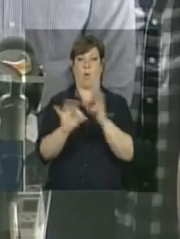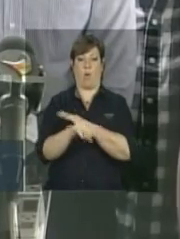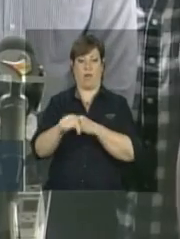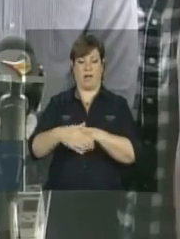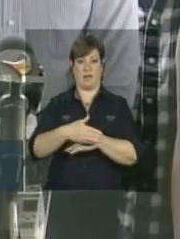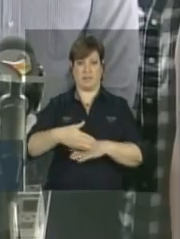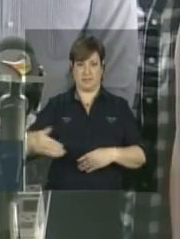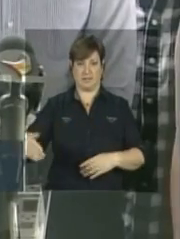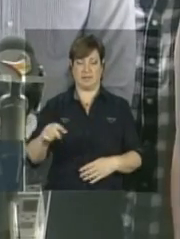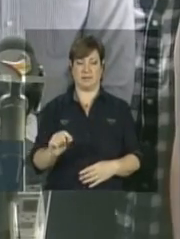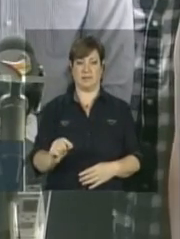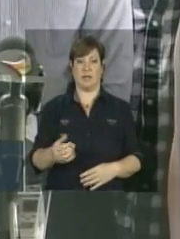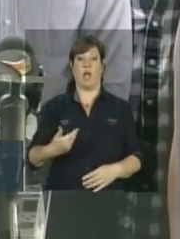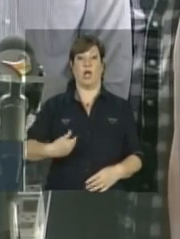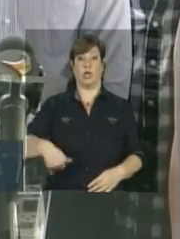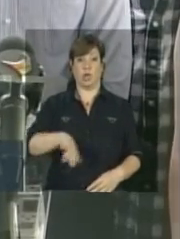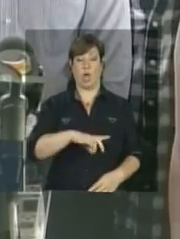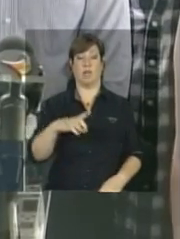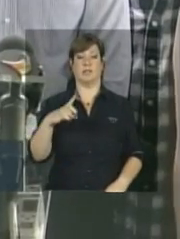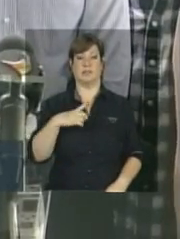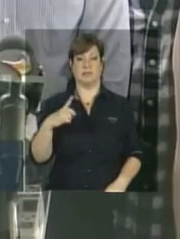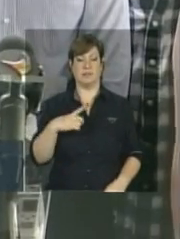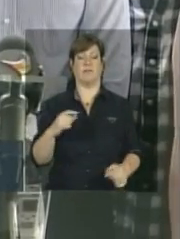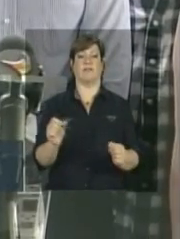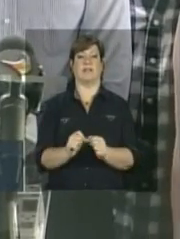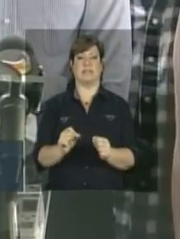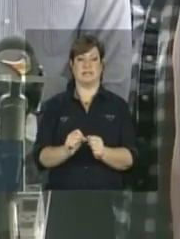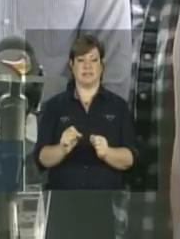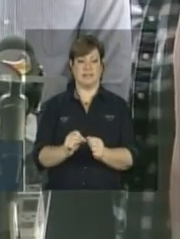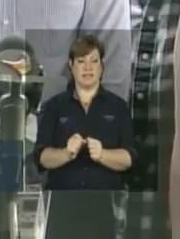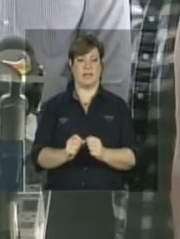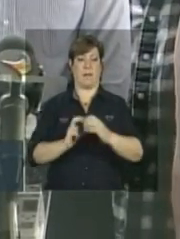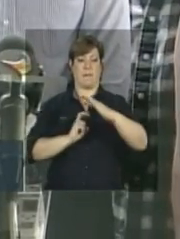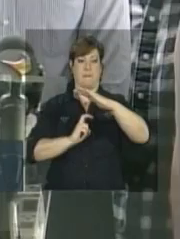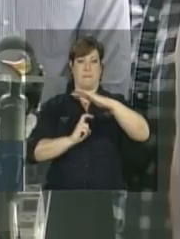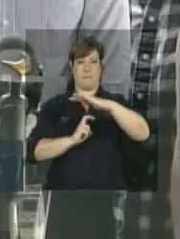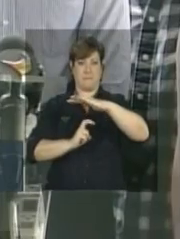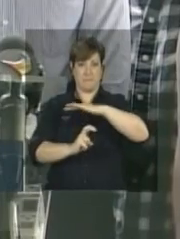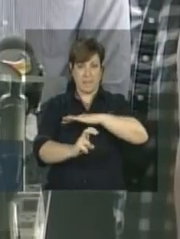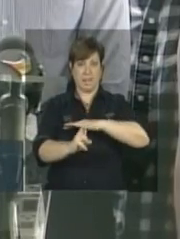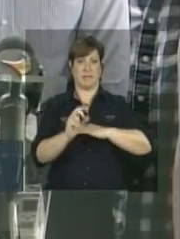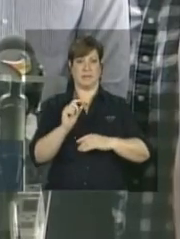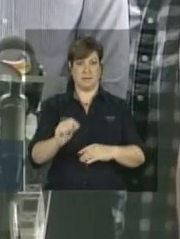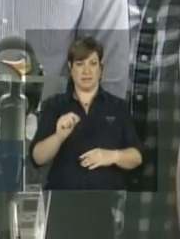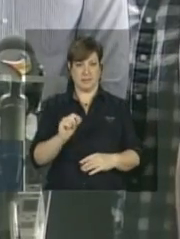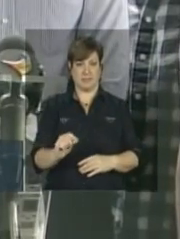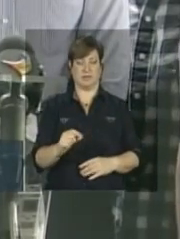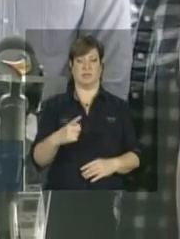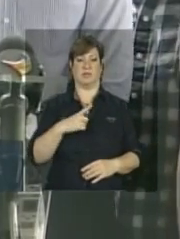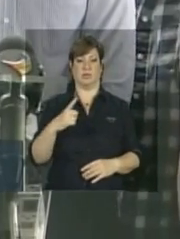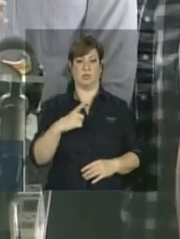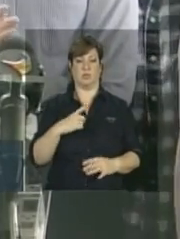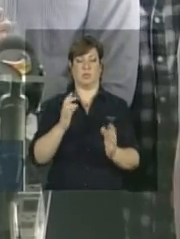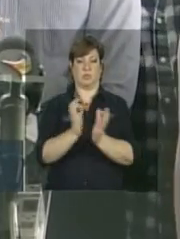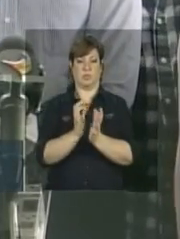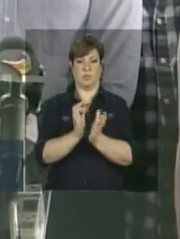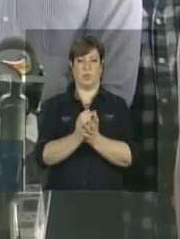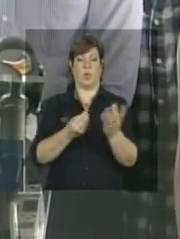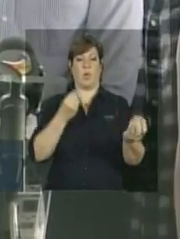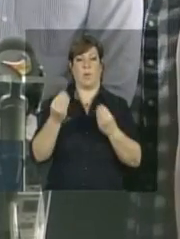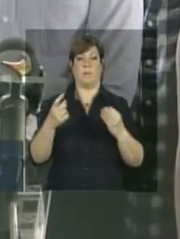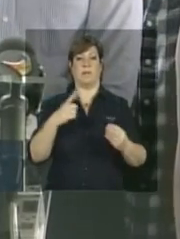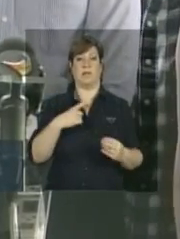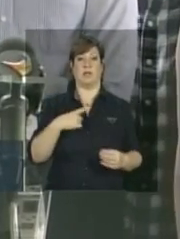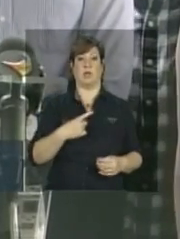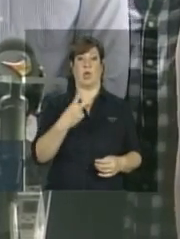esse ano, nós estamos fazendo metrô numa cidade do porte. Tem 2